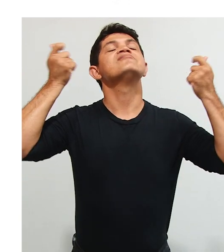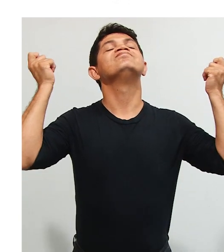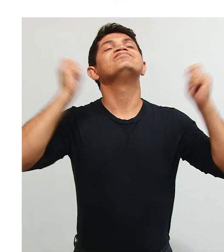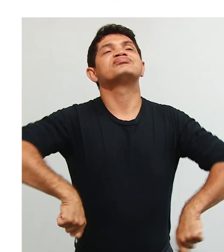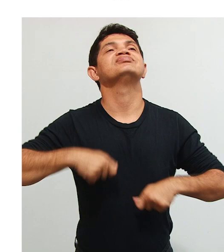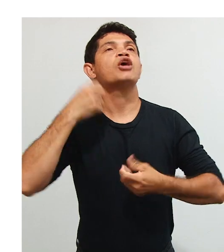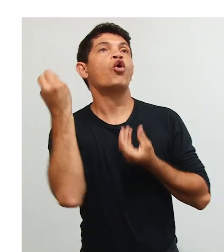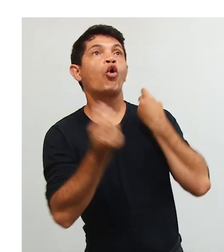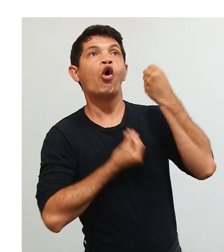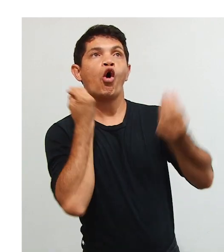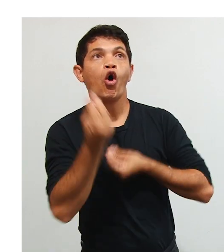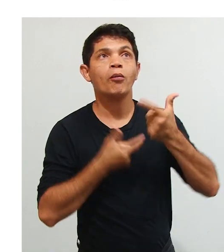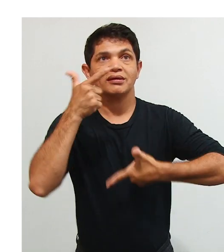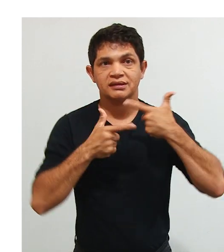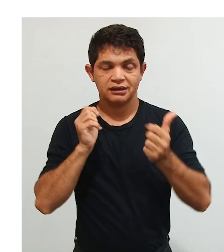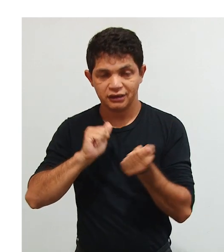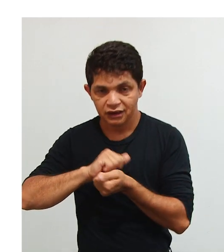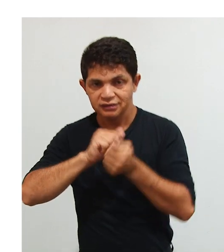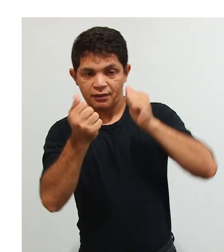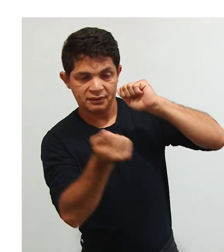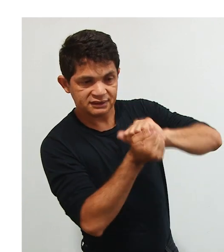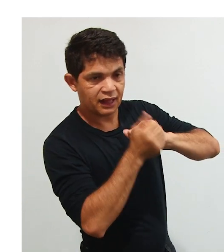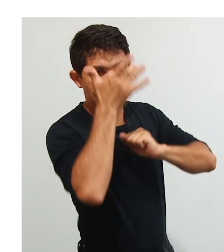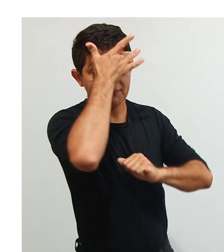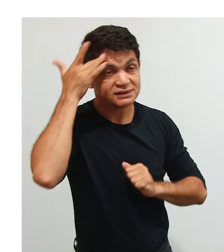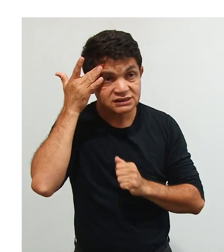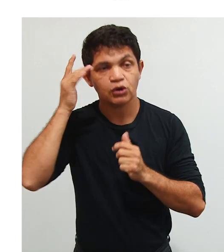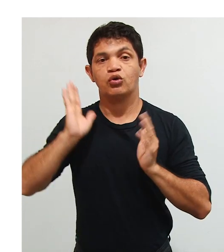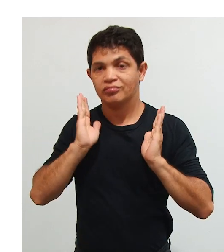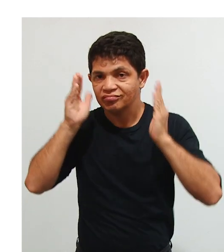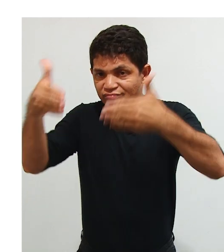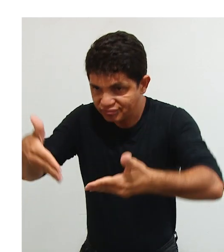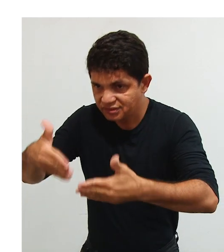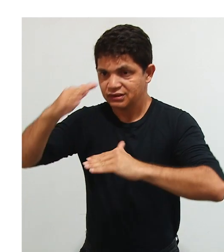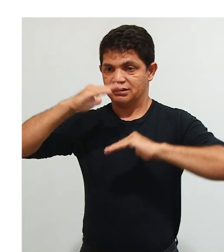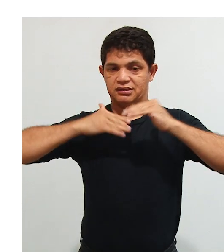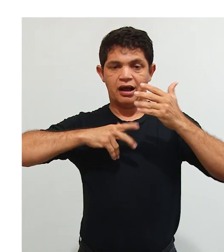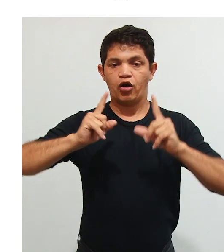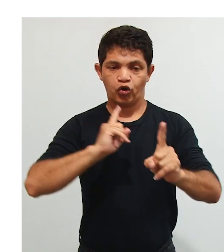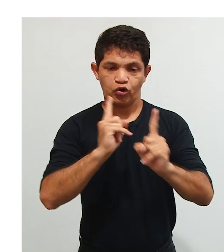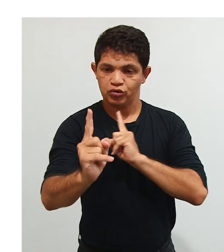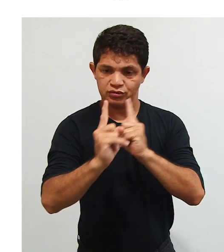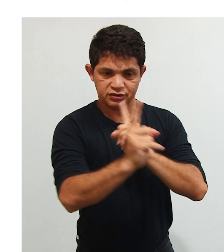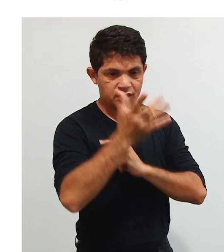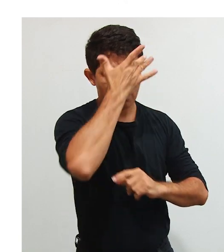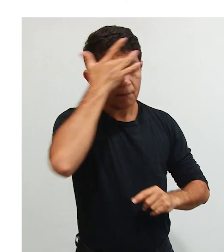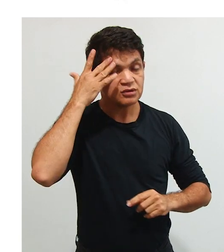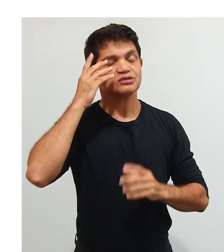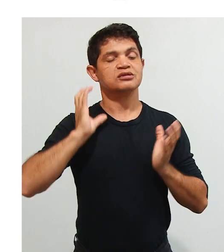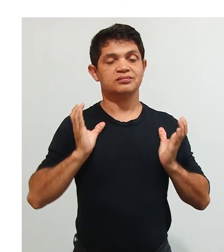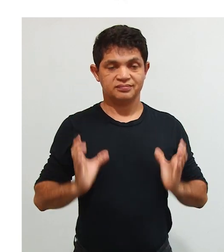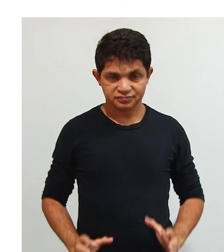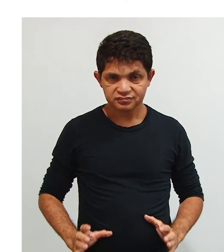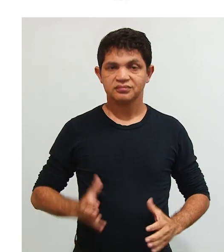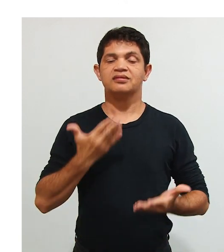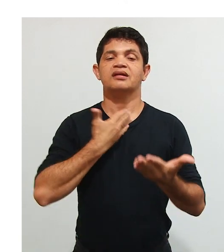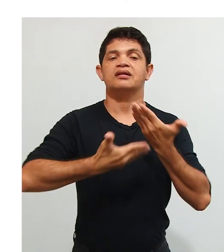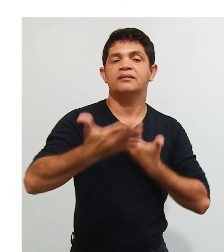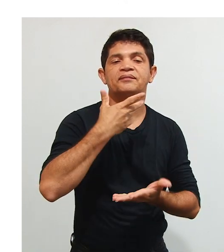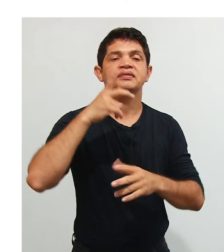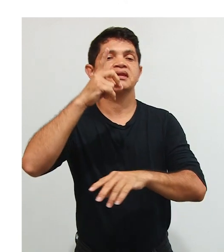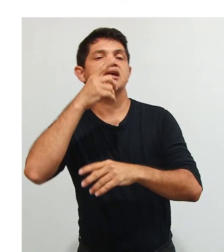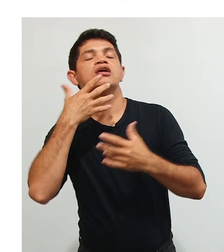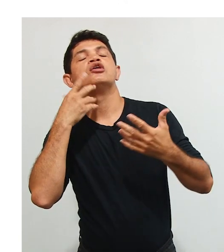vou reagir às situações externas. Como vai ser o meu comportamento. E o mundo de Deus